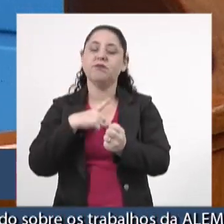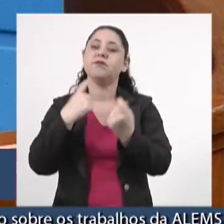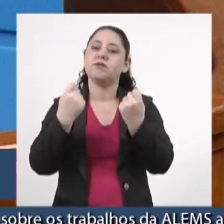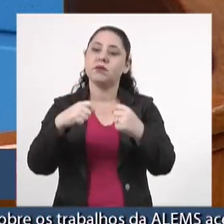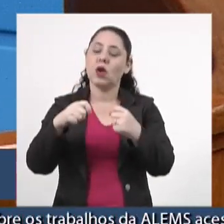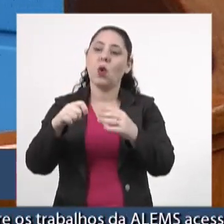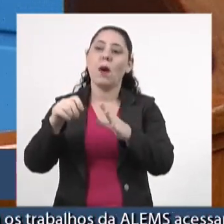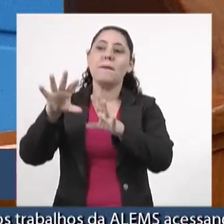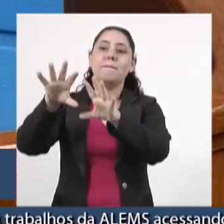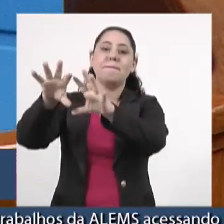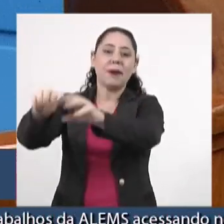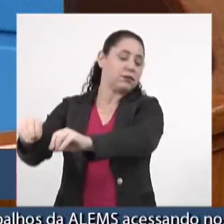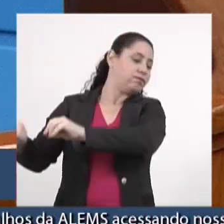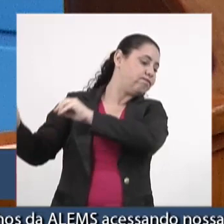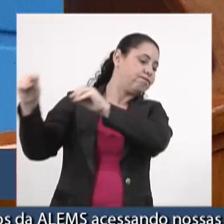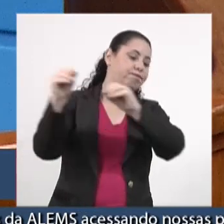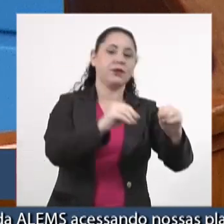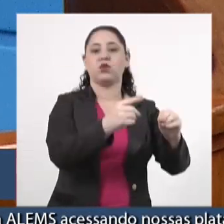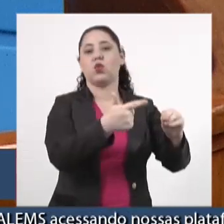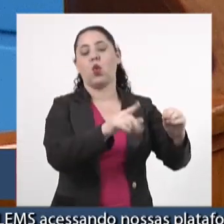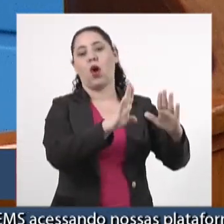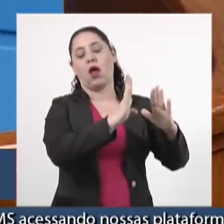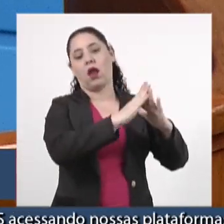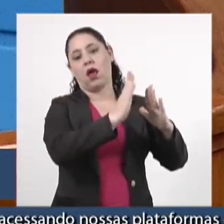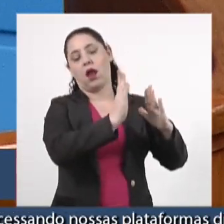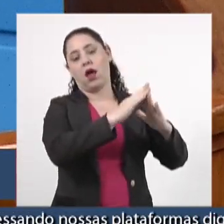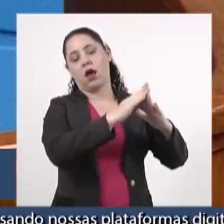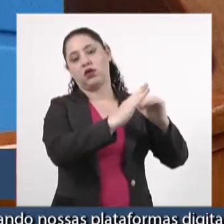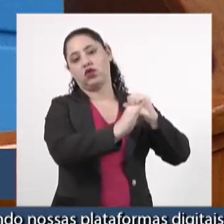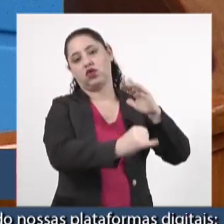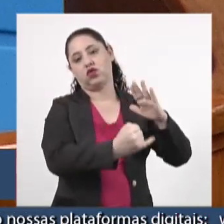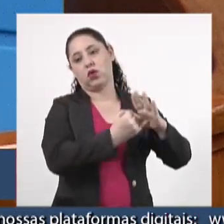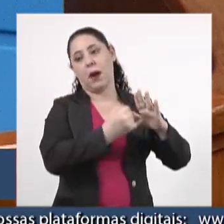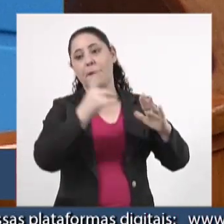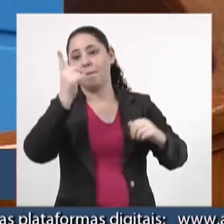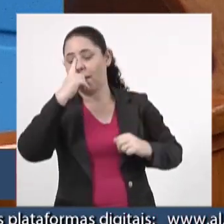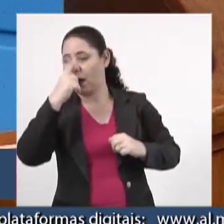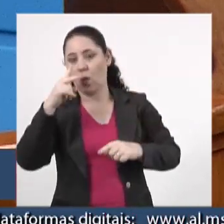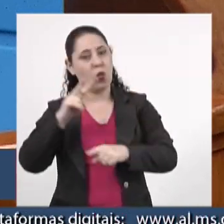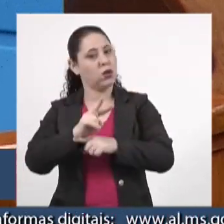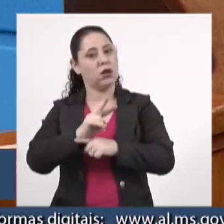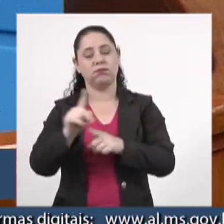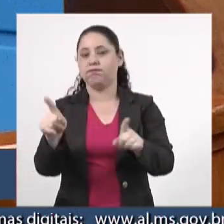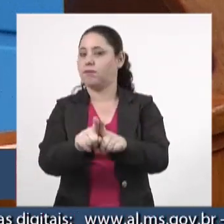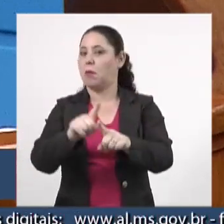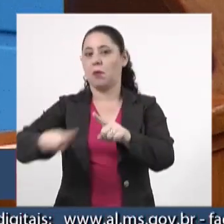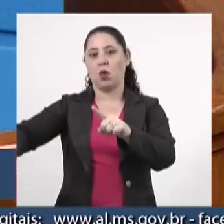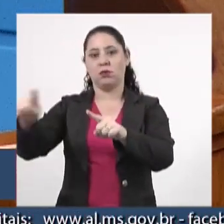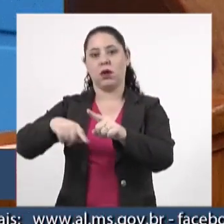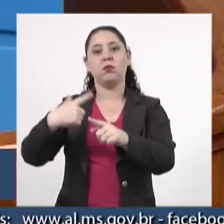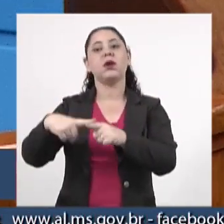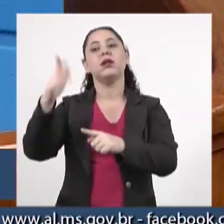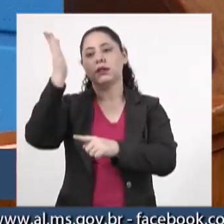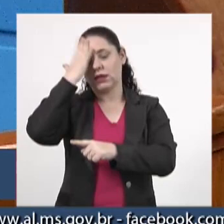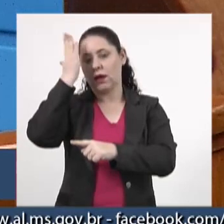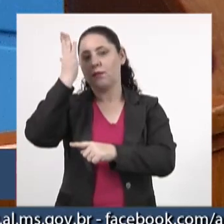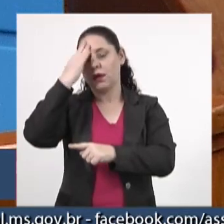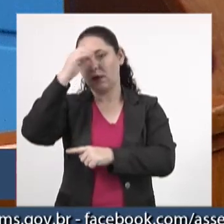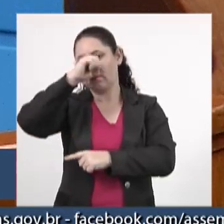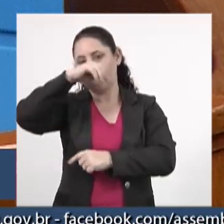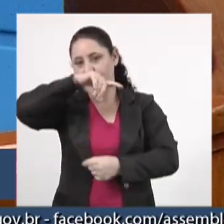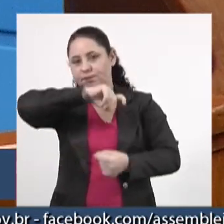ser... Ela foi destituída do poder familiar, então nem a mãe poderia cuidar dela, porque a mãe sabia da situação